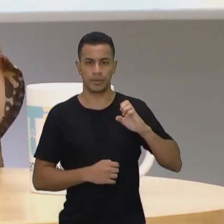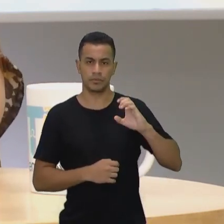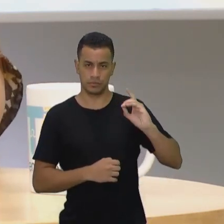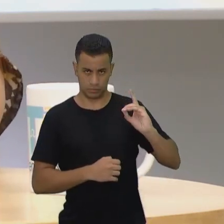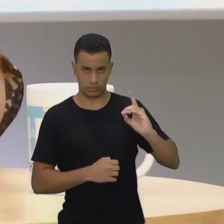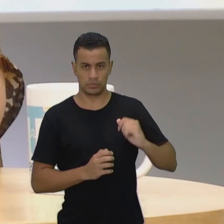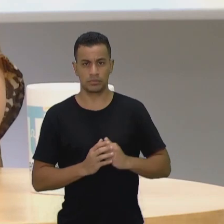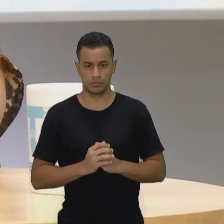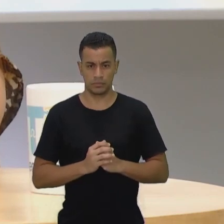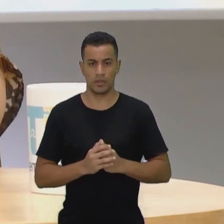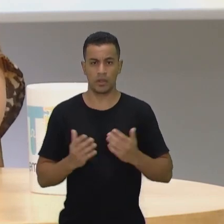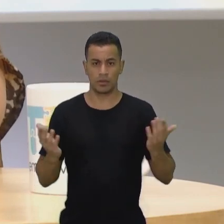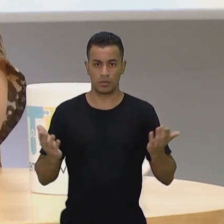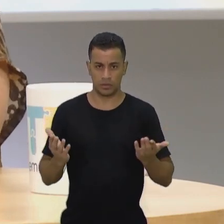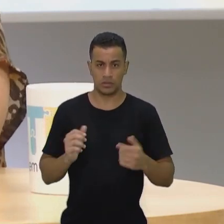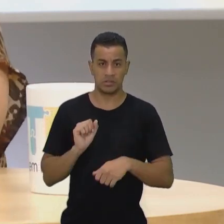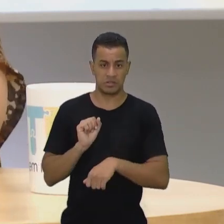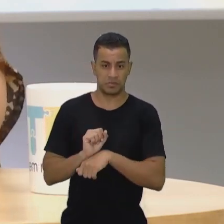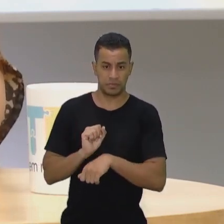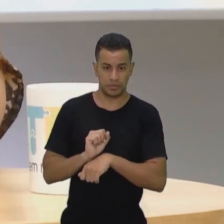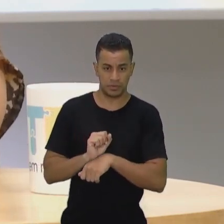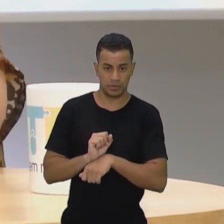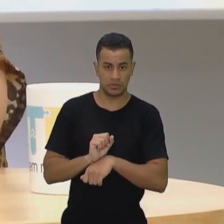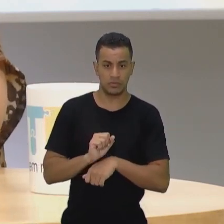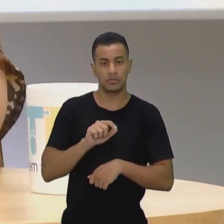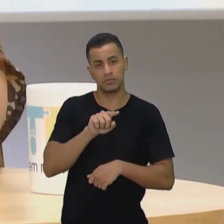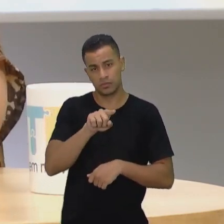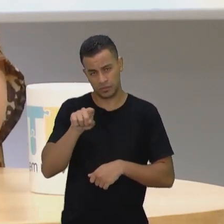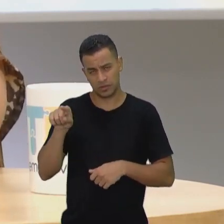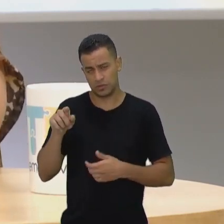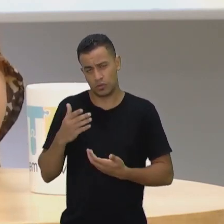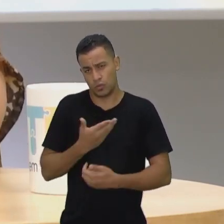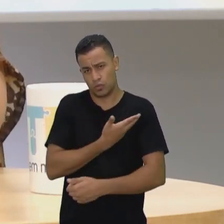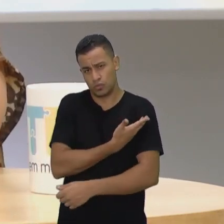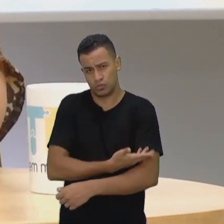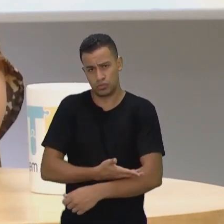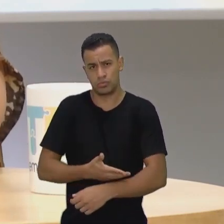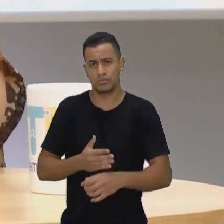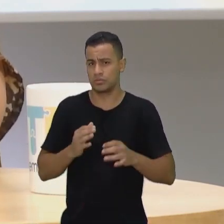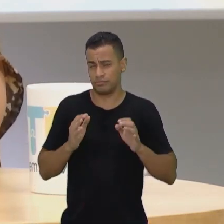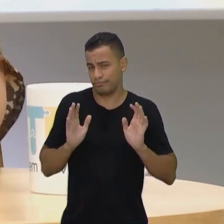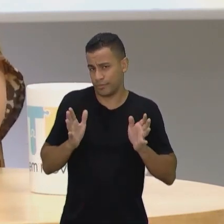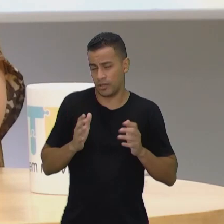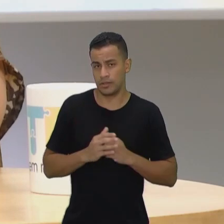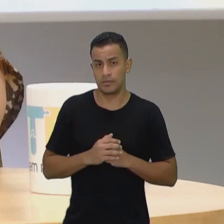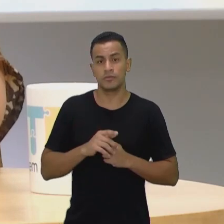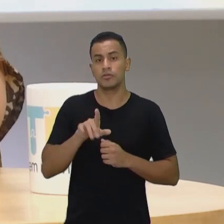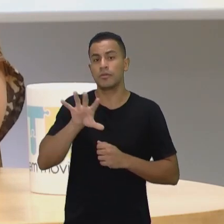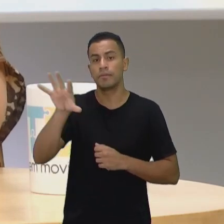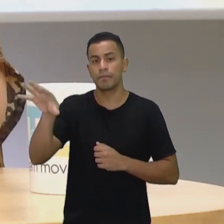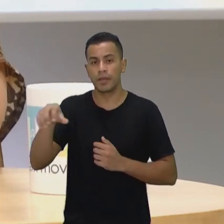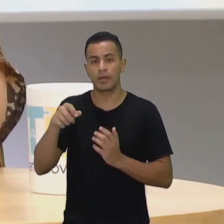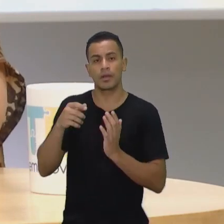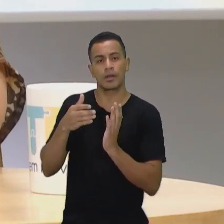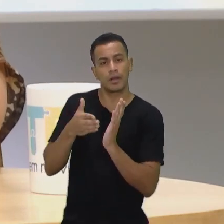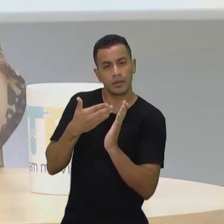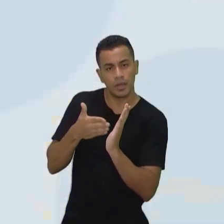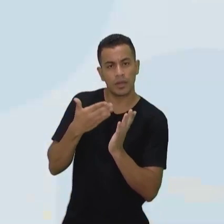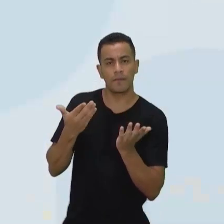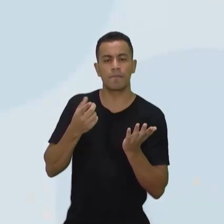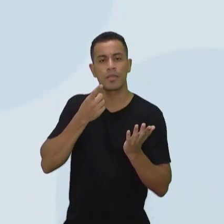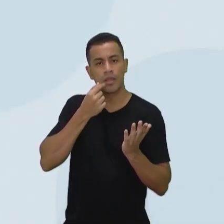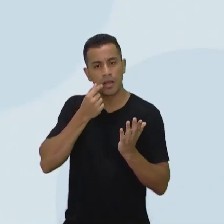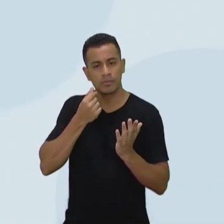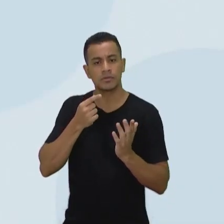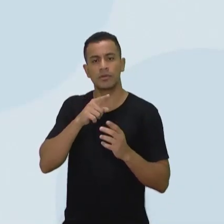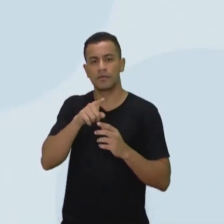Vamos dar um minutinho para vocês, para catar como de praxe, para pegar o caderno, lápis, né, e para vocês fazerem a anotação no